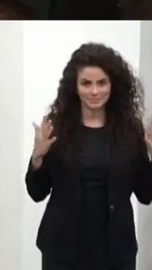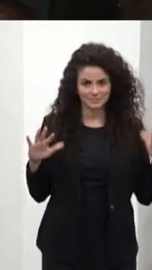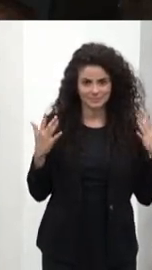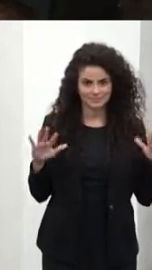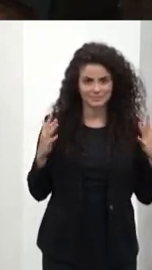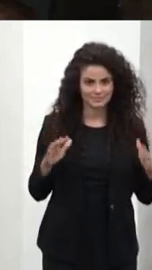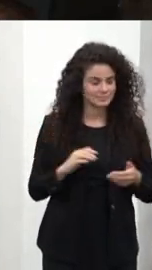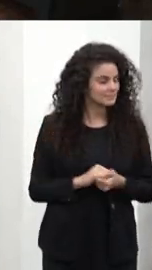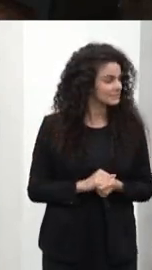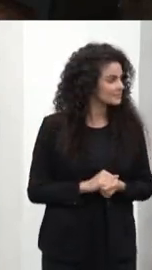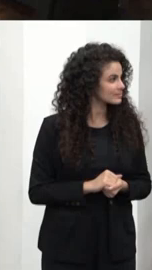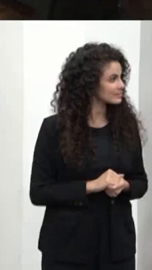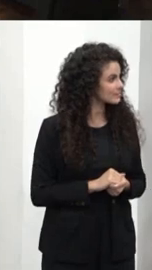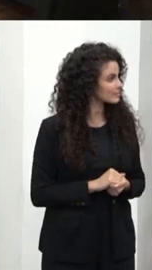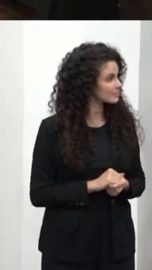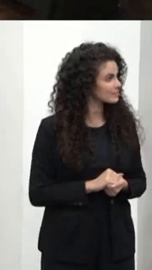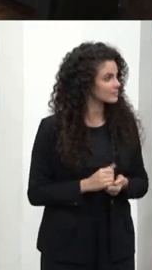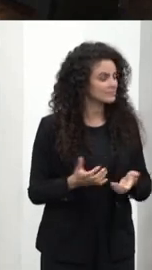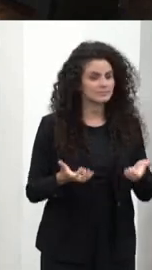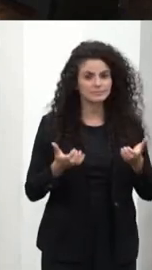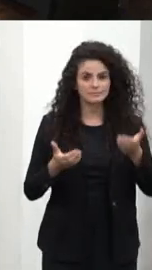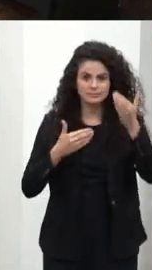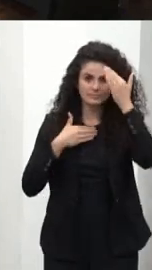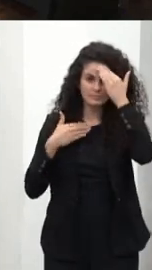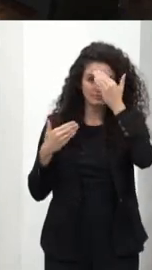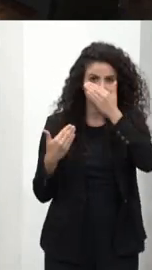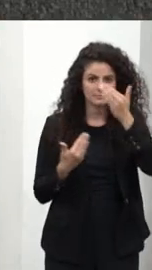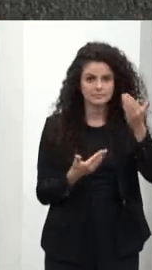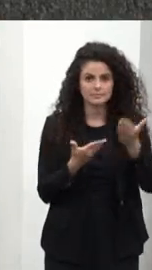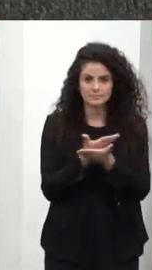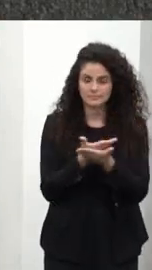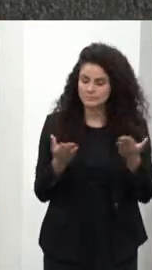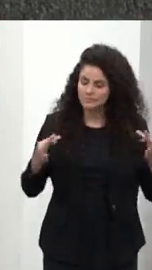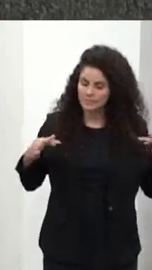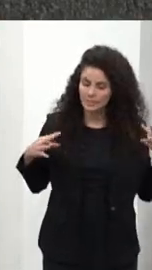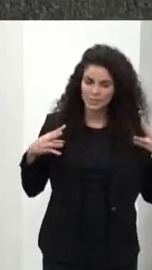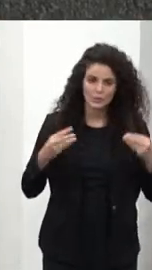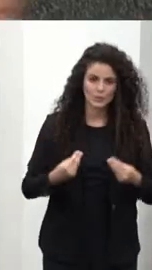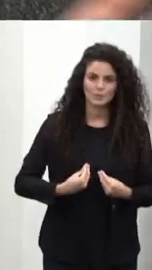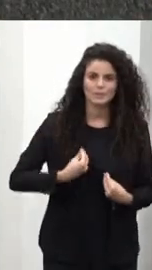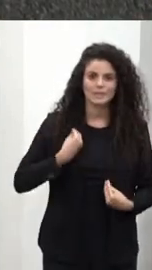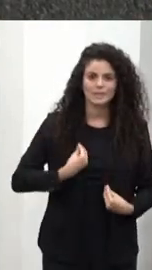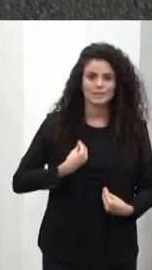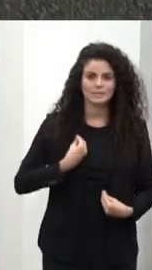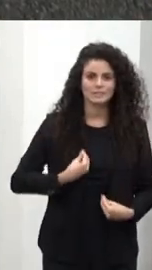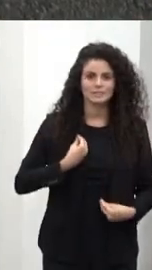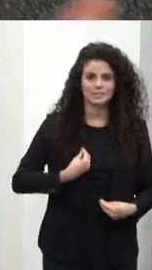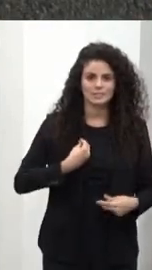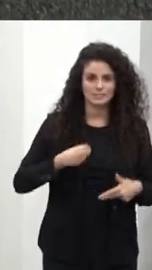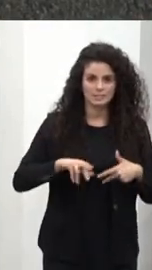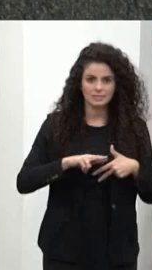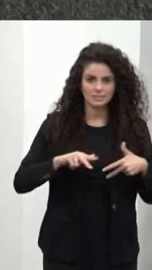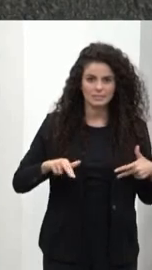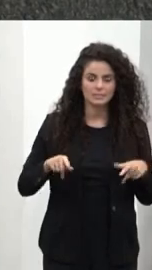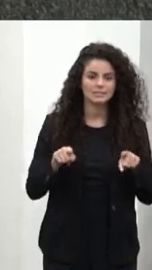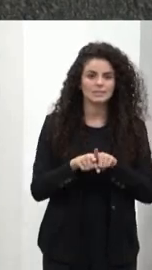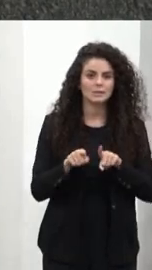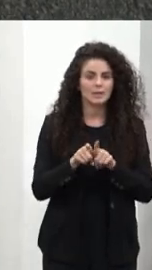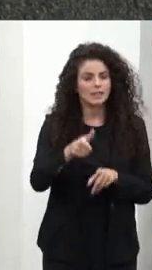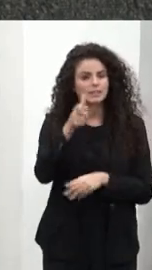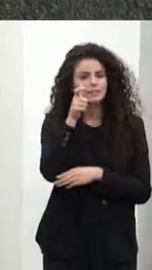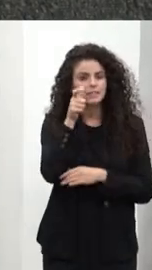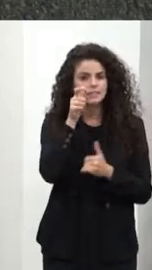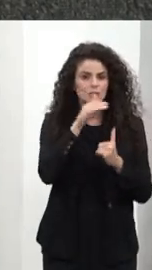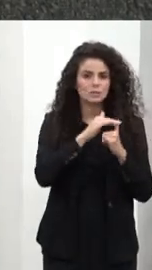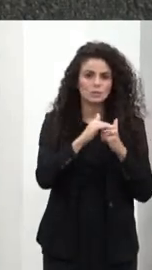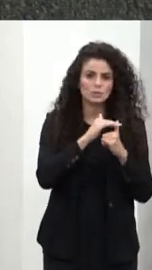então eu quero agradecer a presença de todos e todos e todos nessa noite a quem nos acompanha também aqui pela pelo